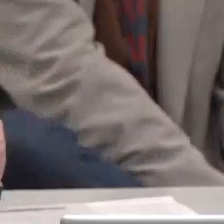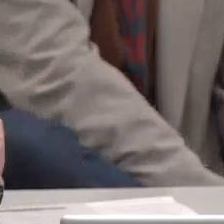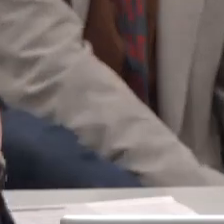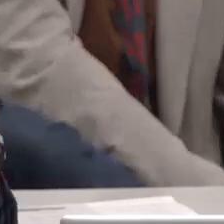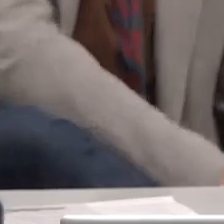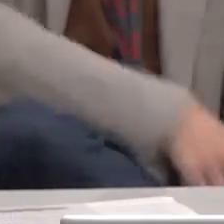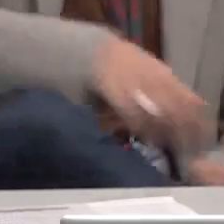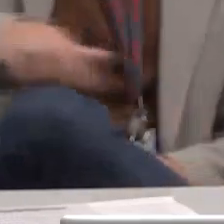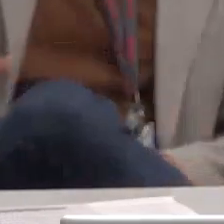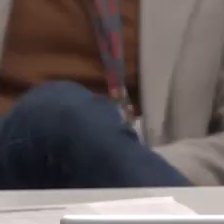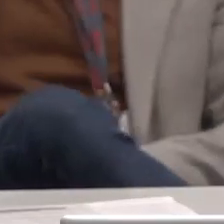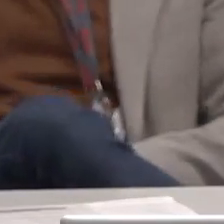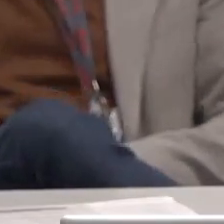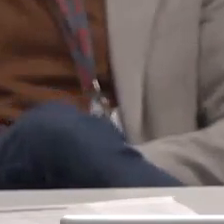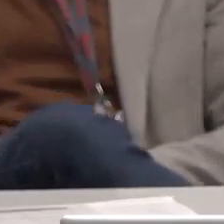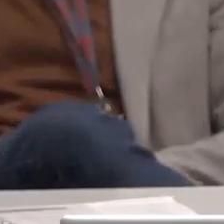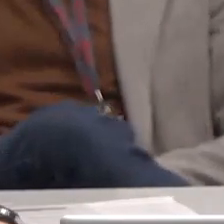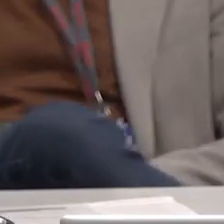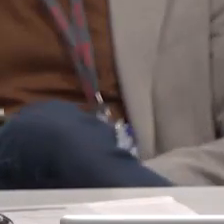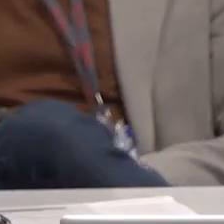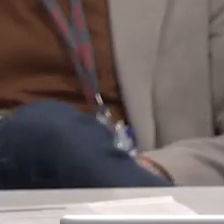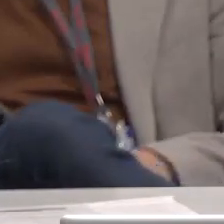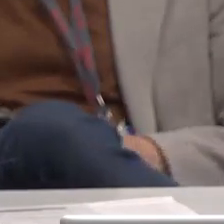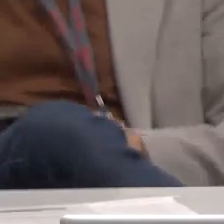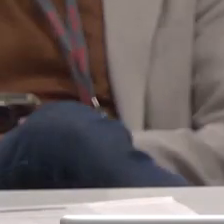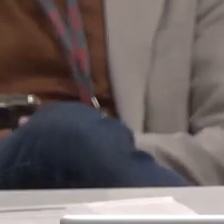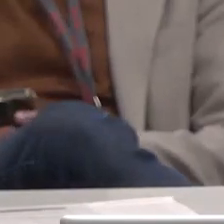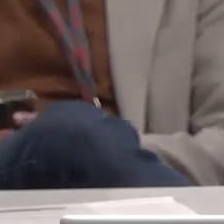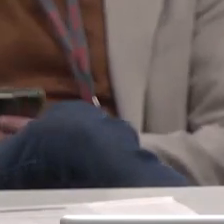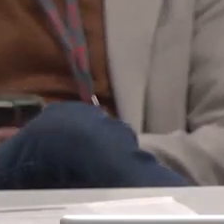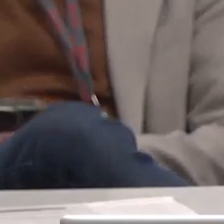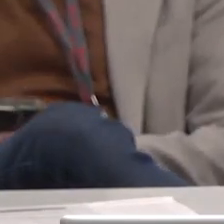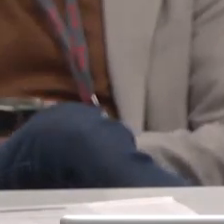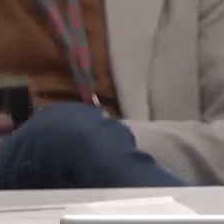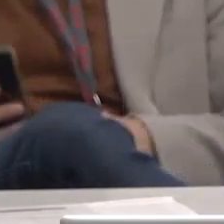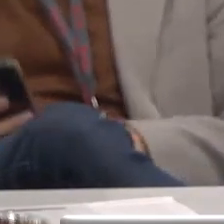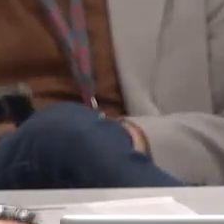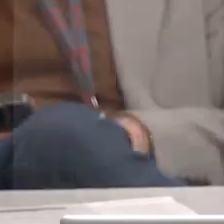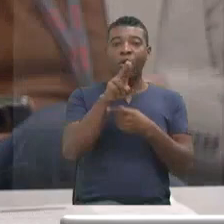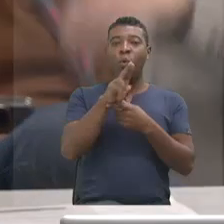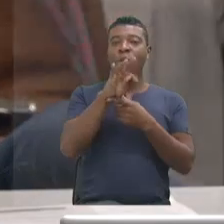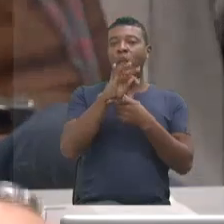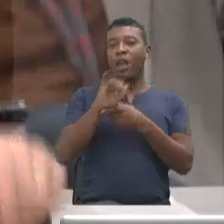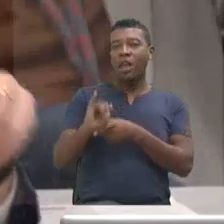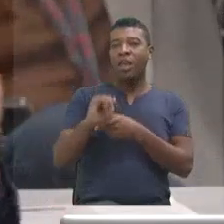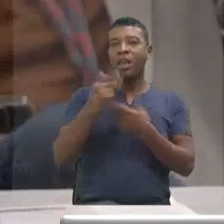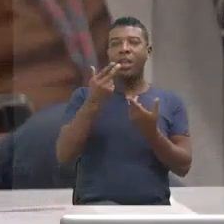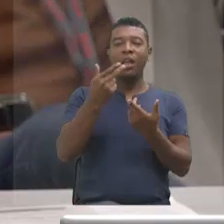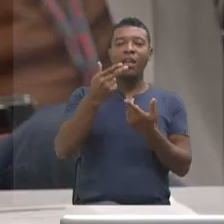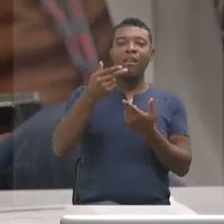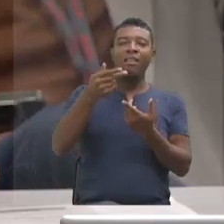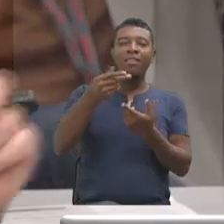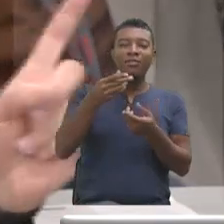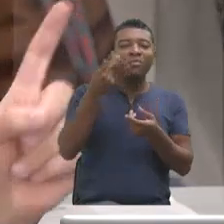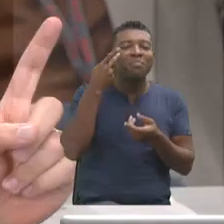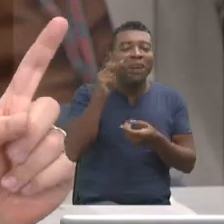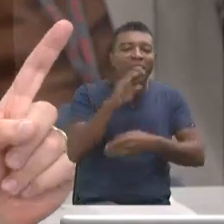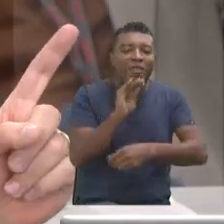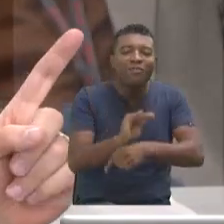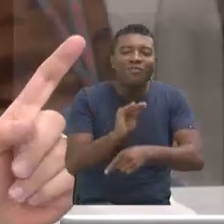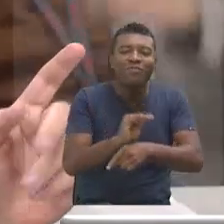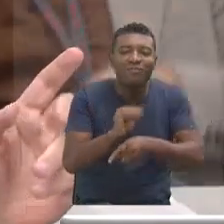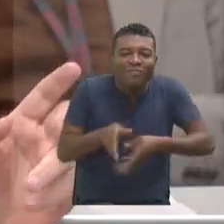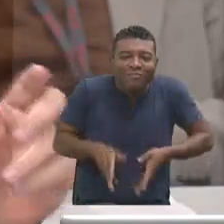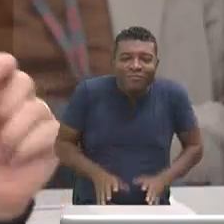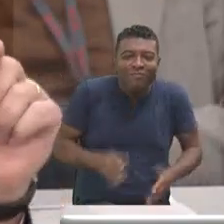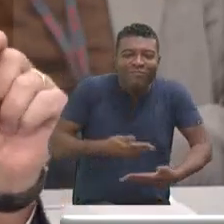zerar o déficit de leito de UTI Pediátrico e Neonatal no estado se depender do Estado aquele custeio só